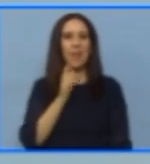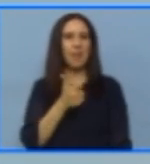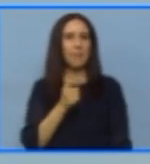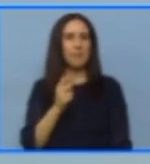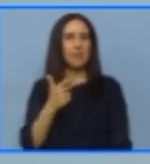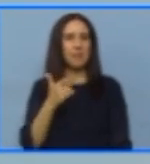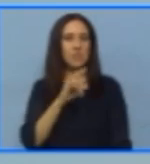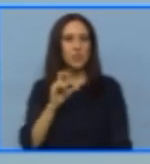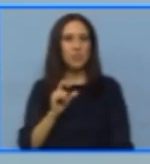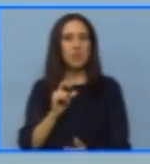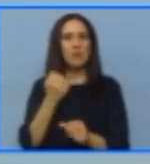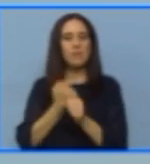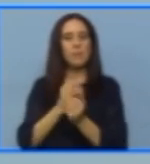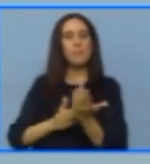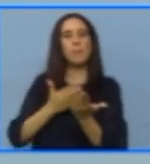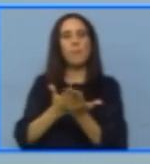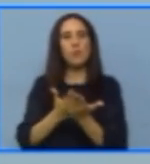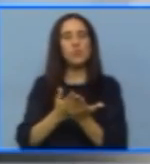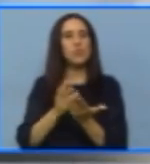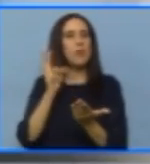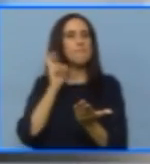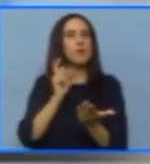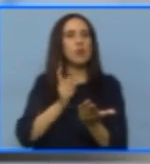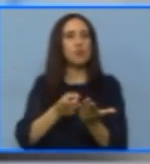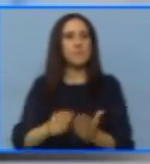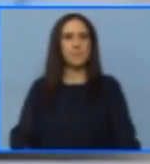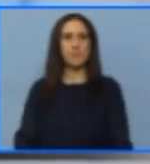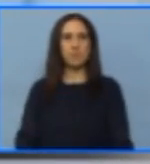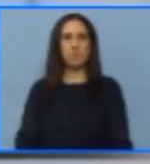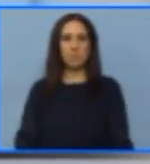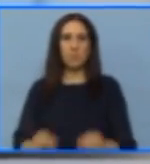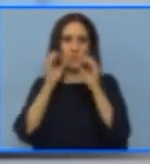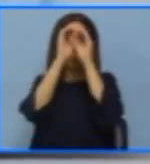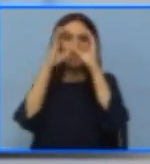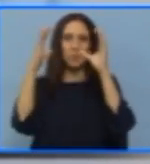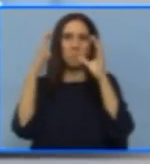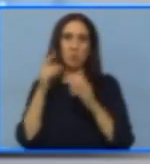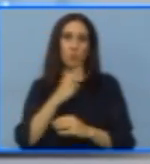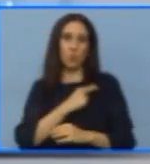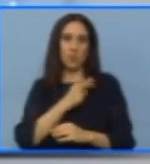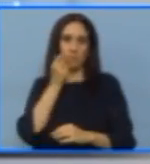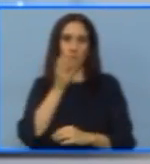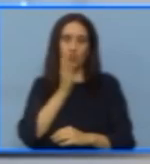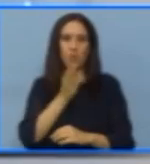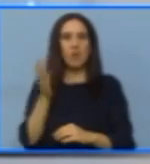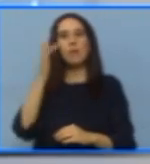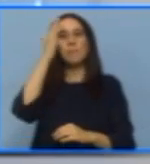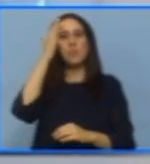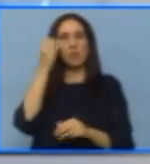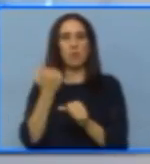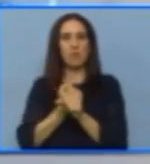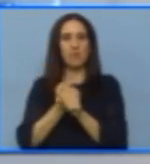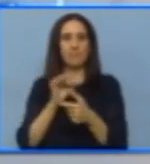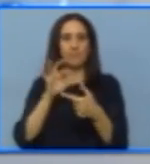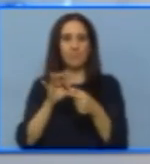ser propostas? Portanto, nós temos mais ou menos noção como o chefe disse, que vamos ter atividades ligadas ao imaginário